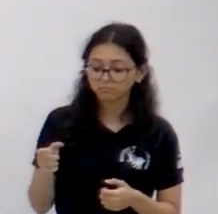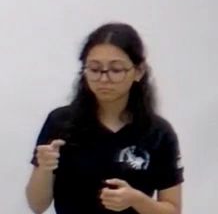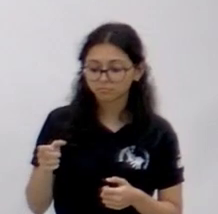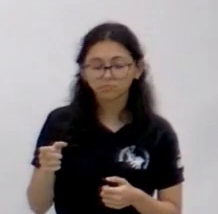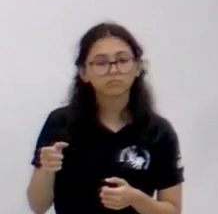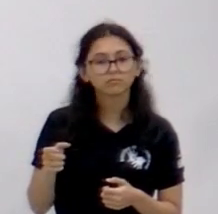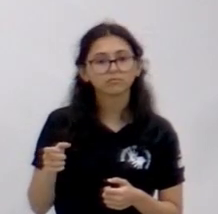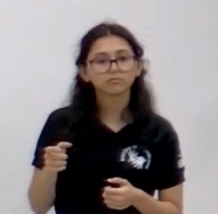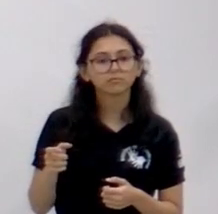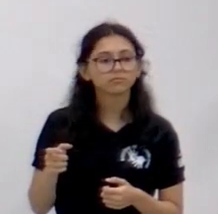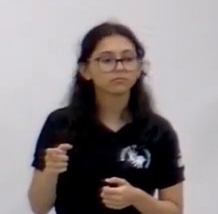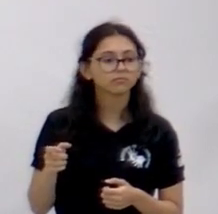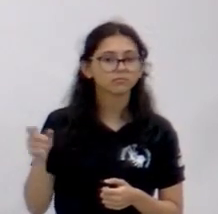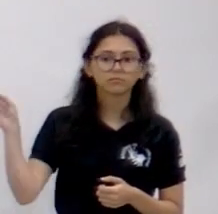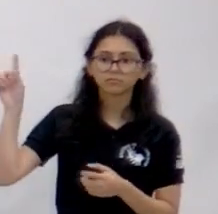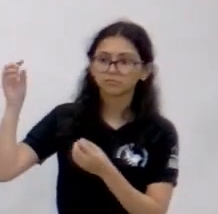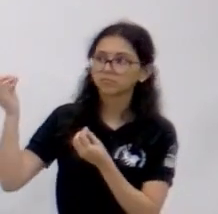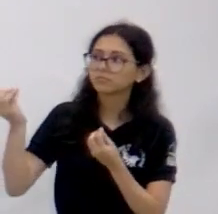voto.